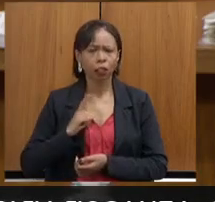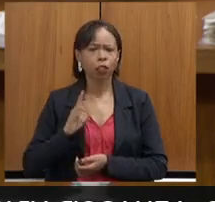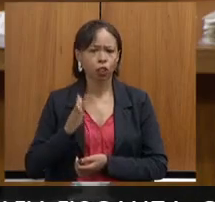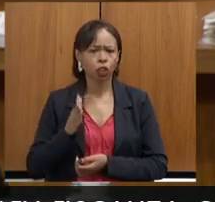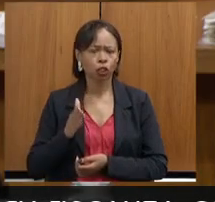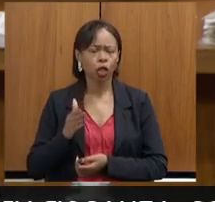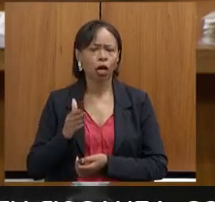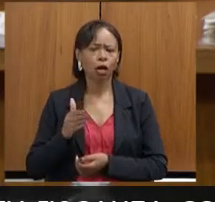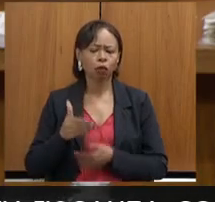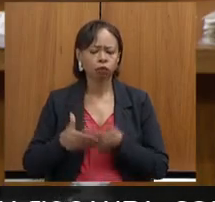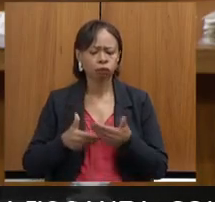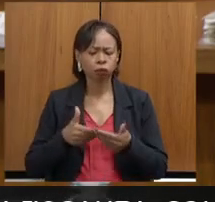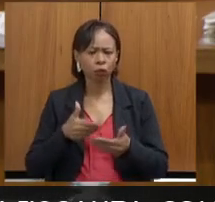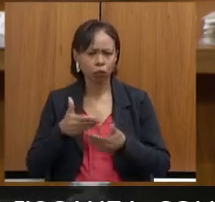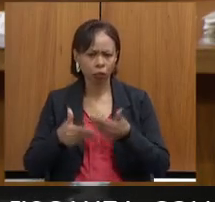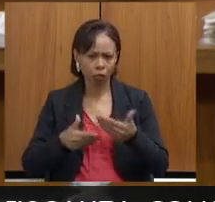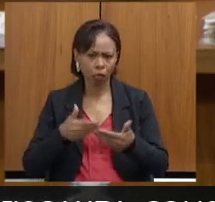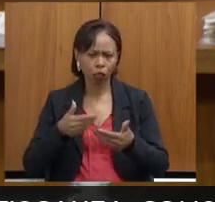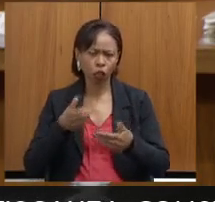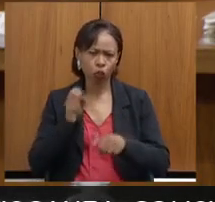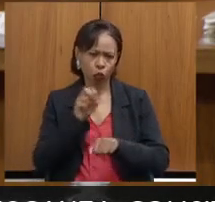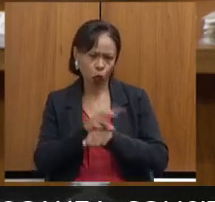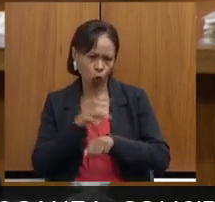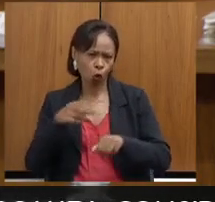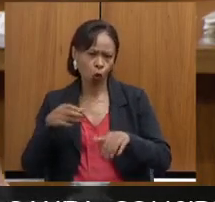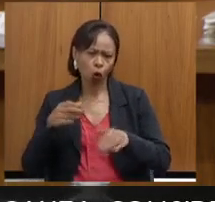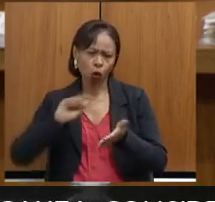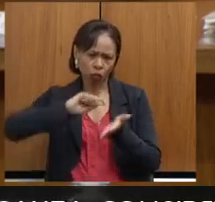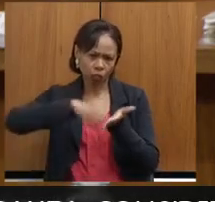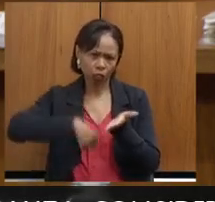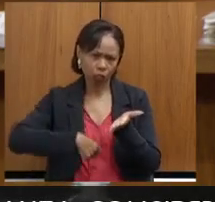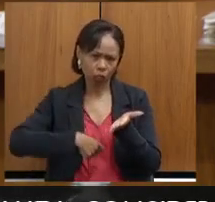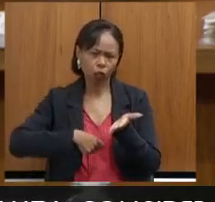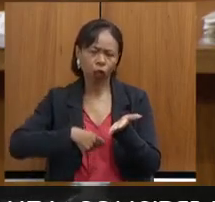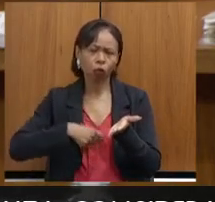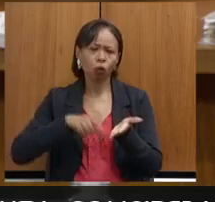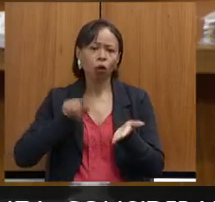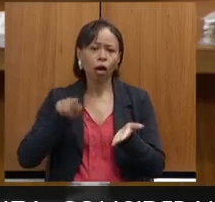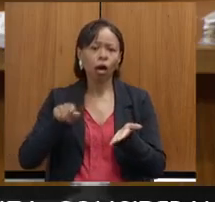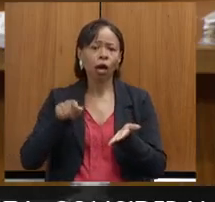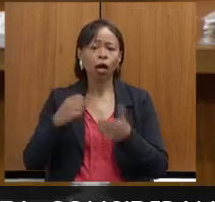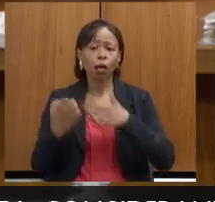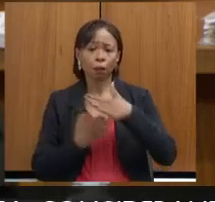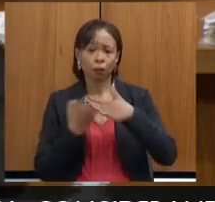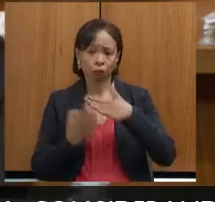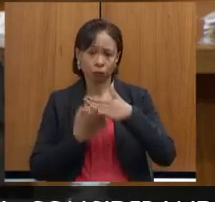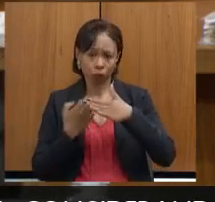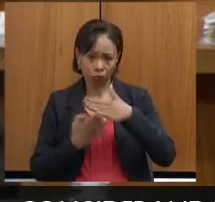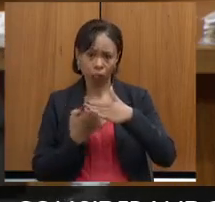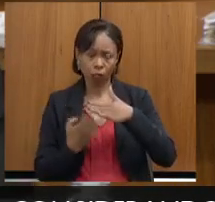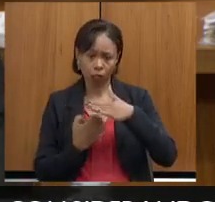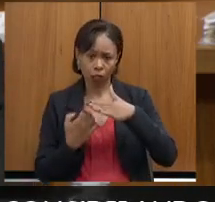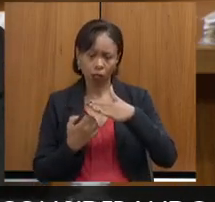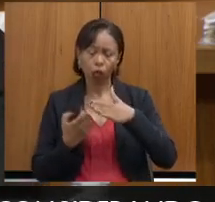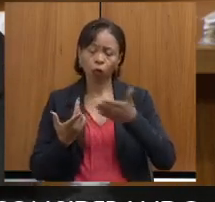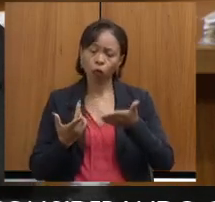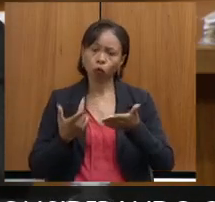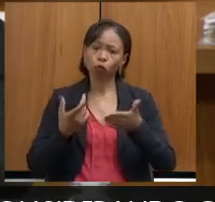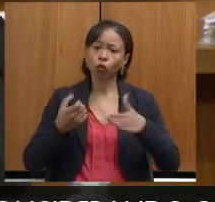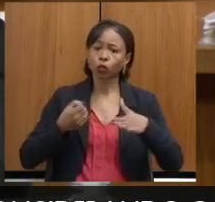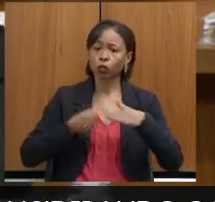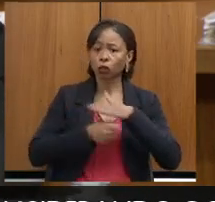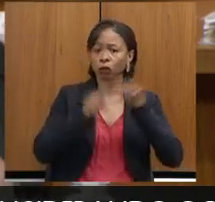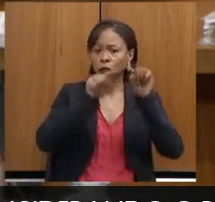processo de contratação da empresa que viabilizará o concurso para os servidores administrativos